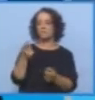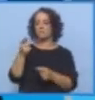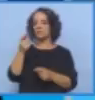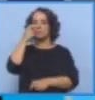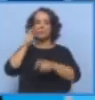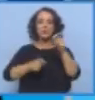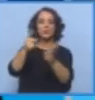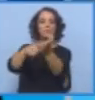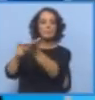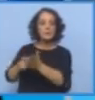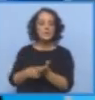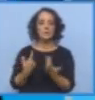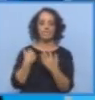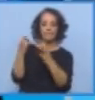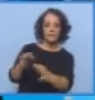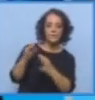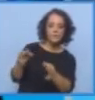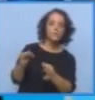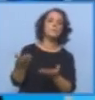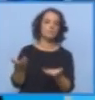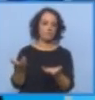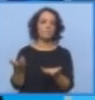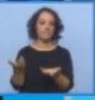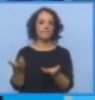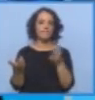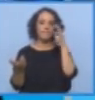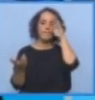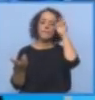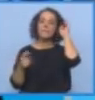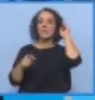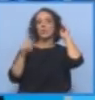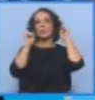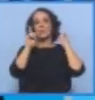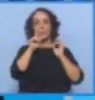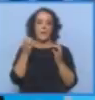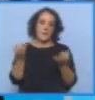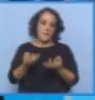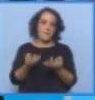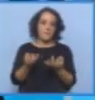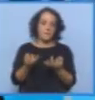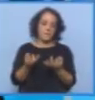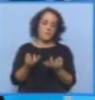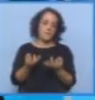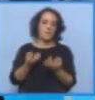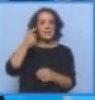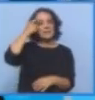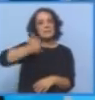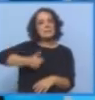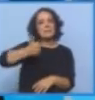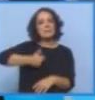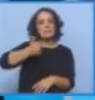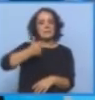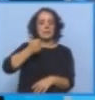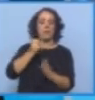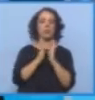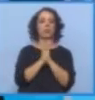nós, ainda que seja um trabalho muito no escondimento, porventura. Que importa isso, se de facto o que verdadeiramente conta para Deus